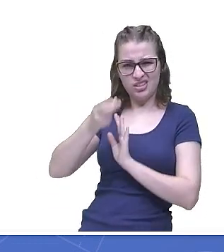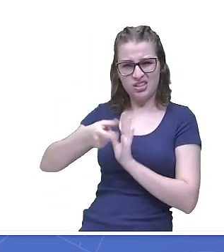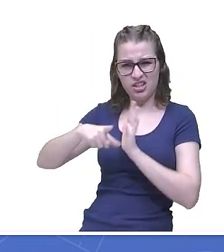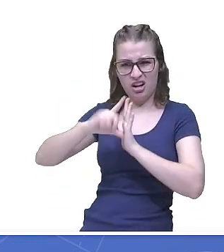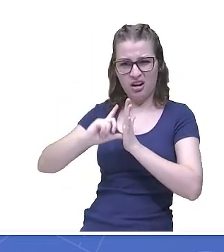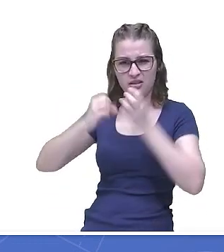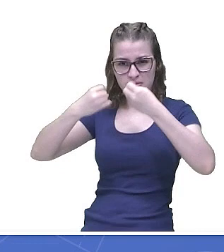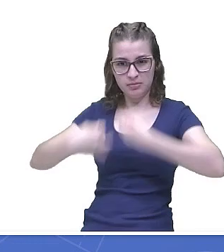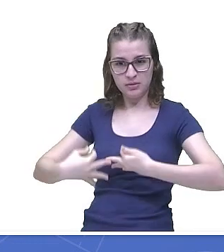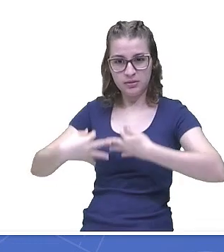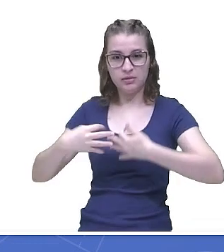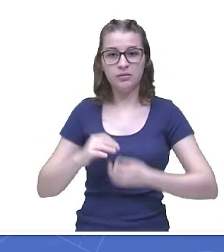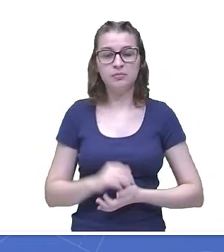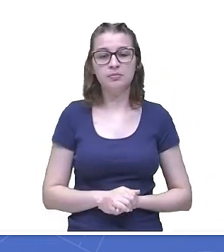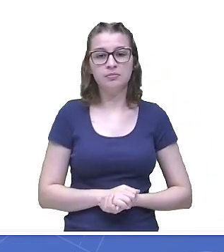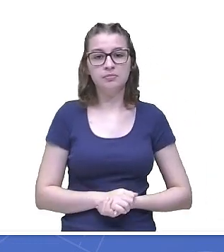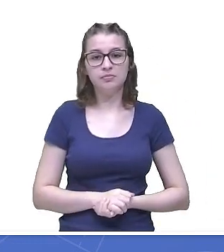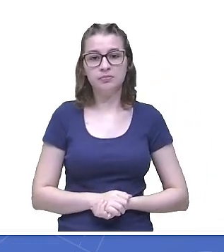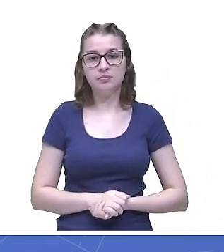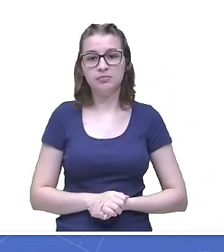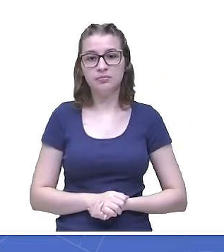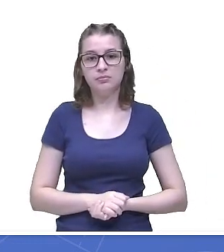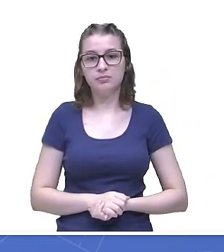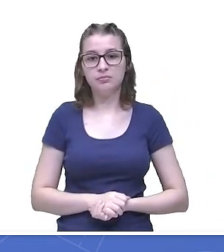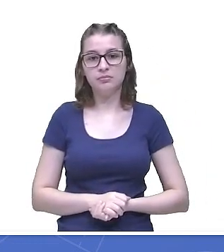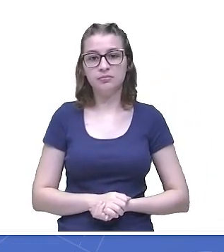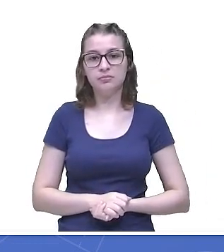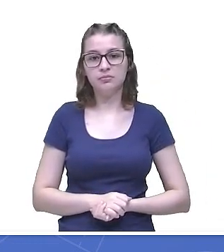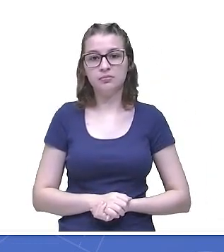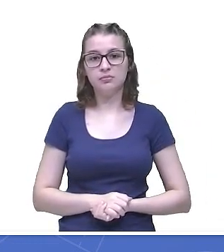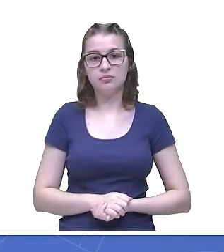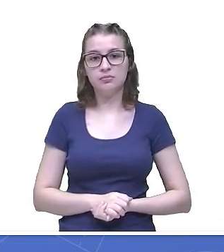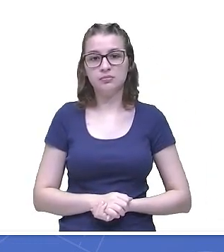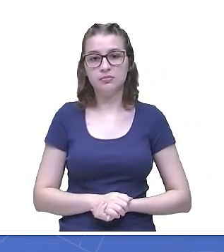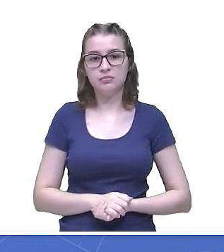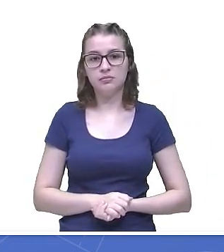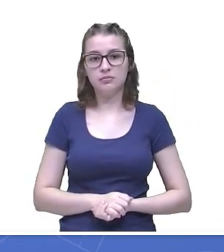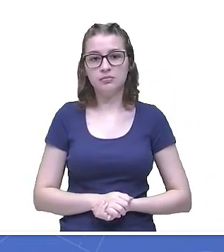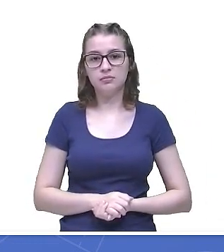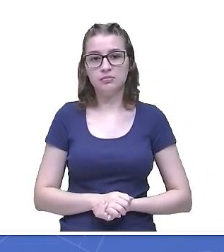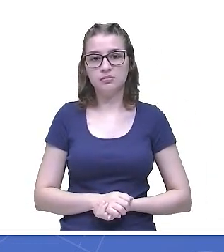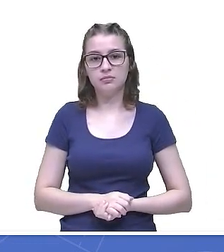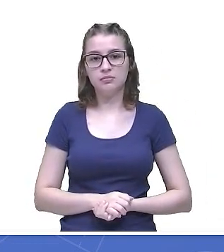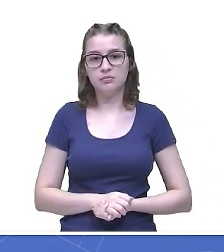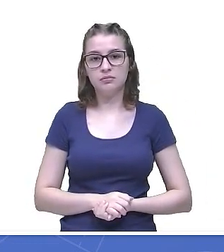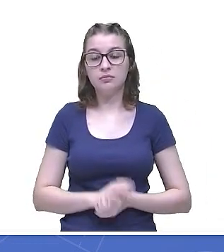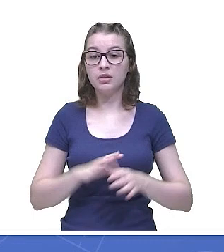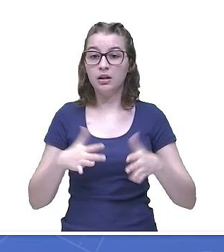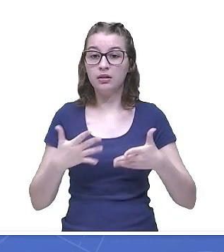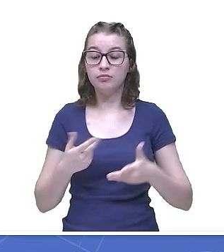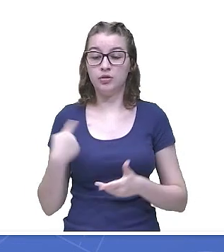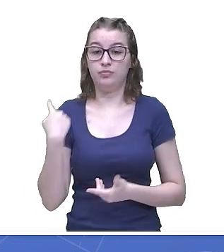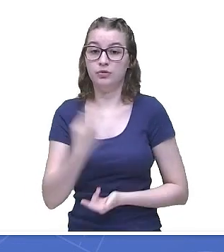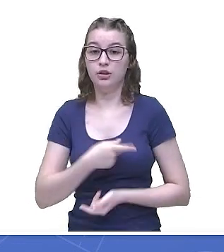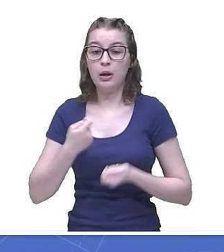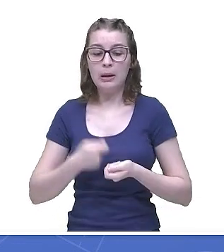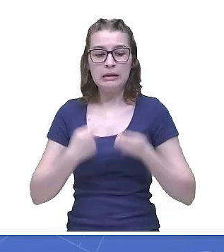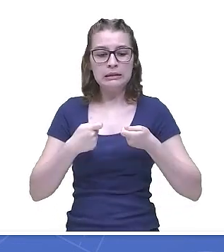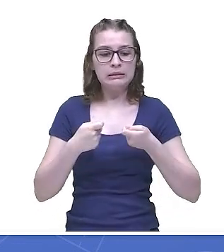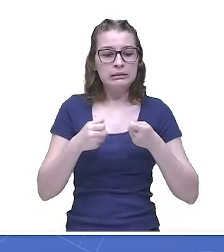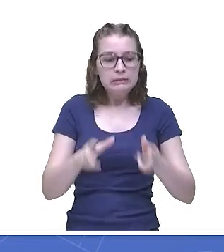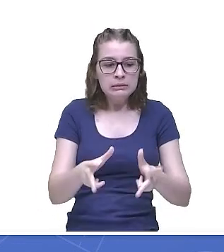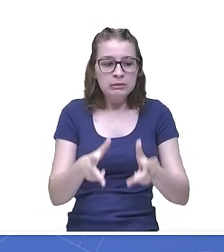nuclear matrimonial. Não é isso? Então, nós temos que reconhecer essas